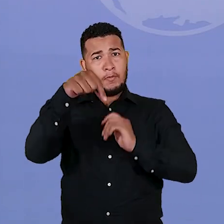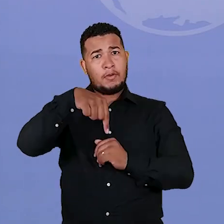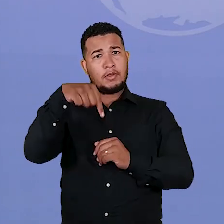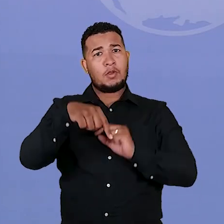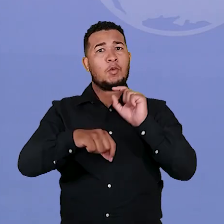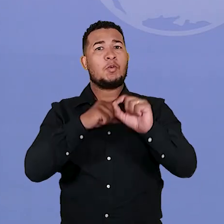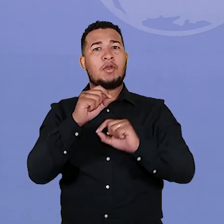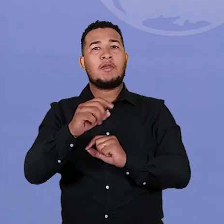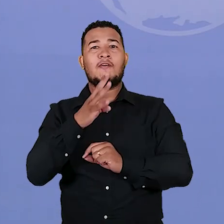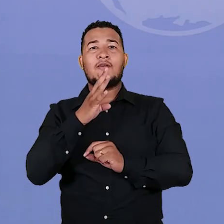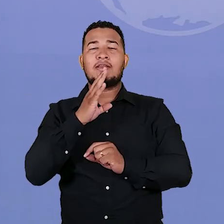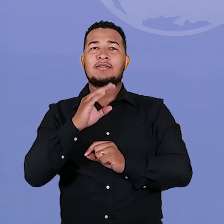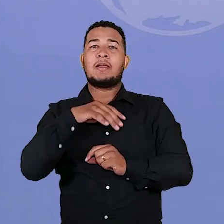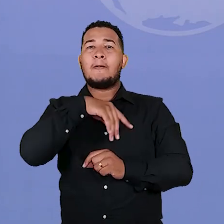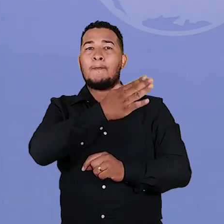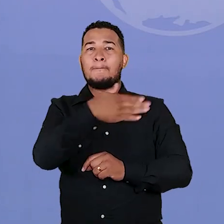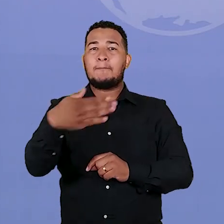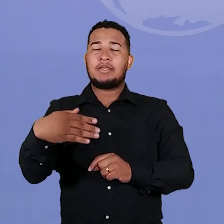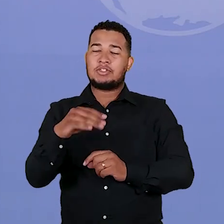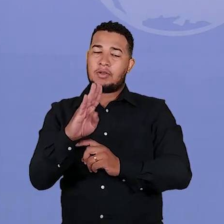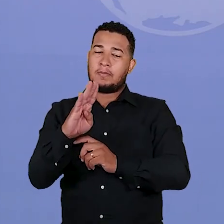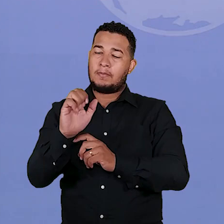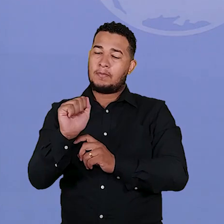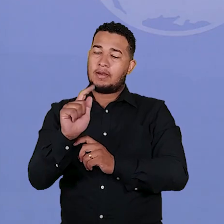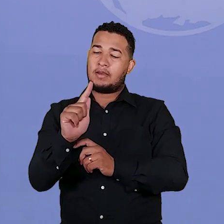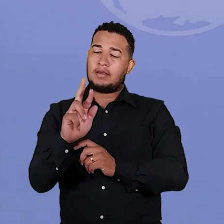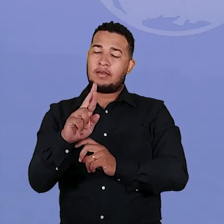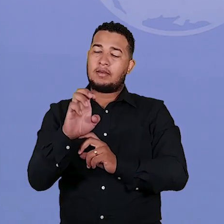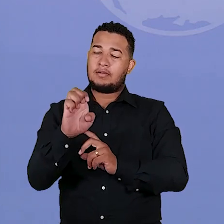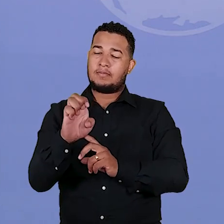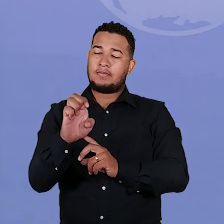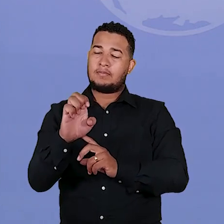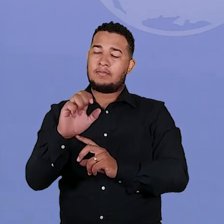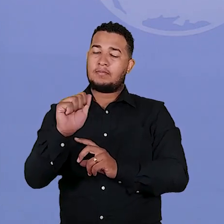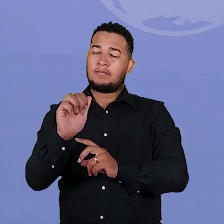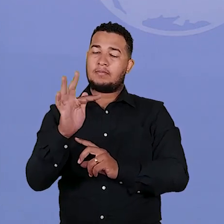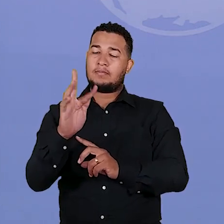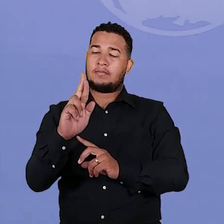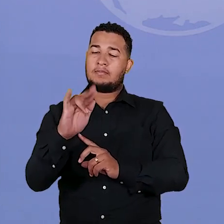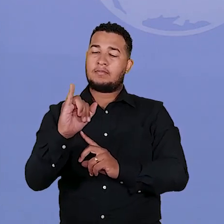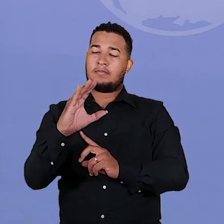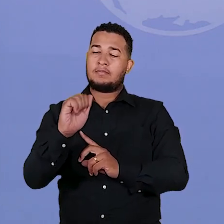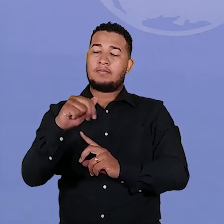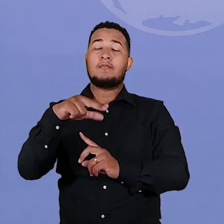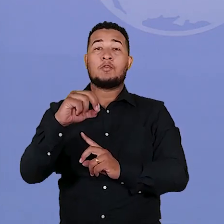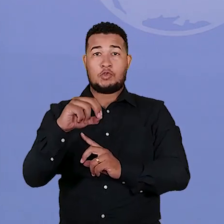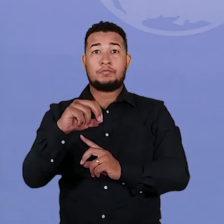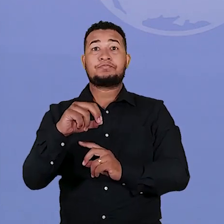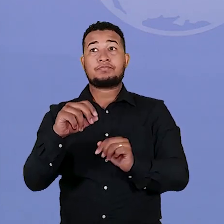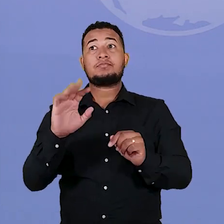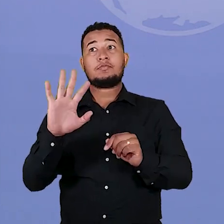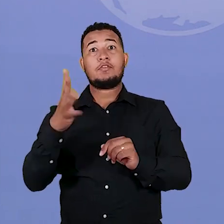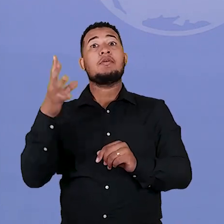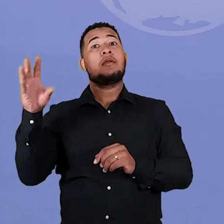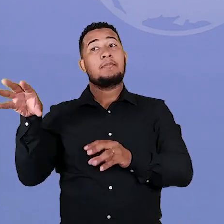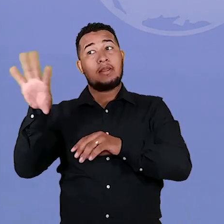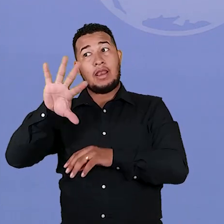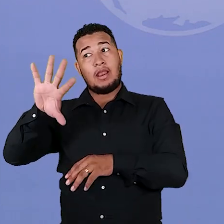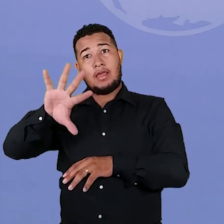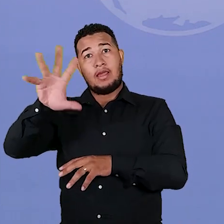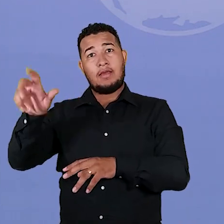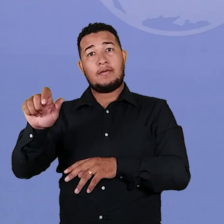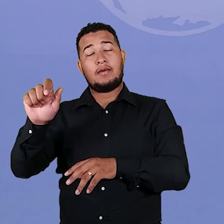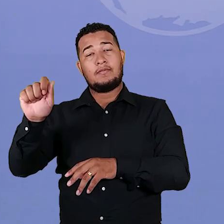outro exemplo daqui mesmo é o bagre africano. O bagre africano, ele foi trazido para cá, lançado nos